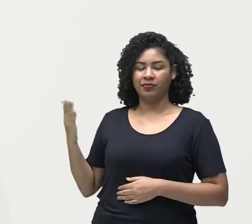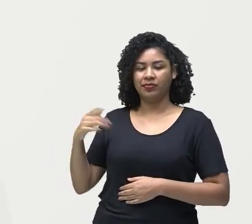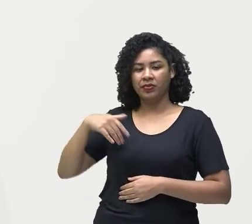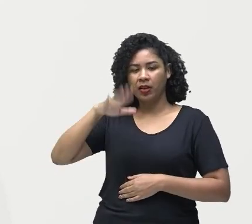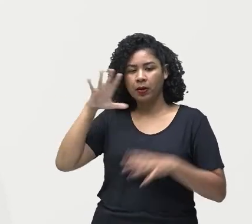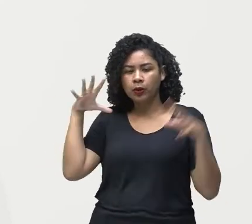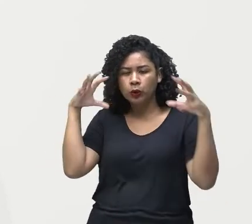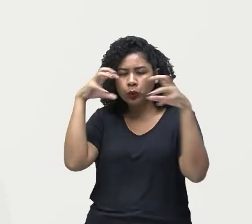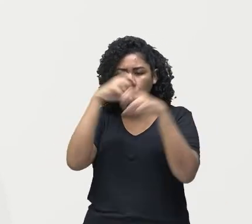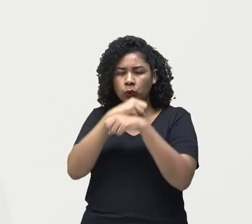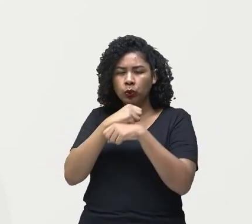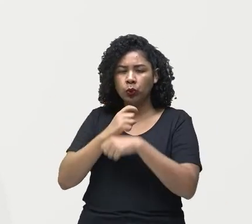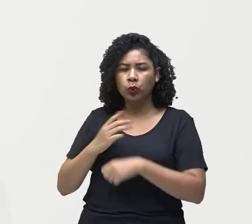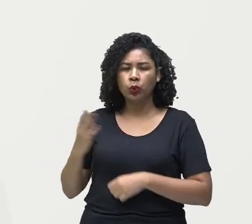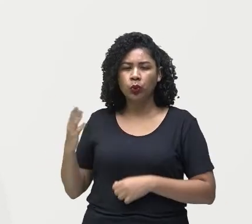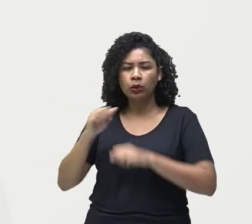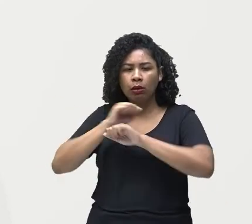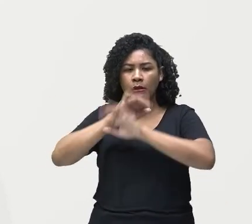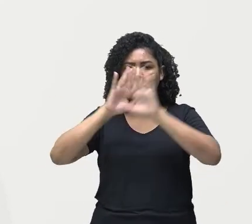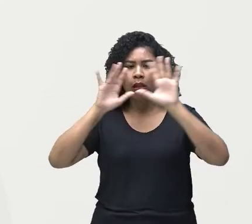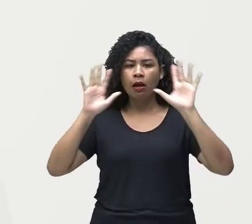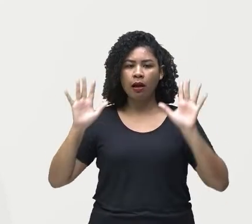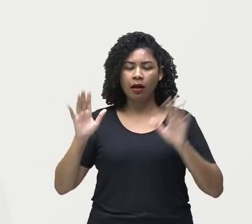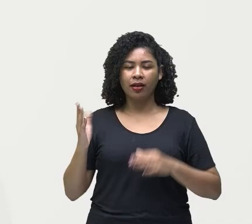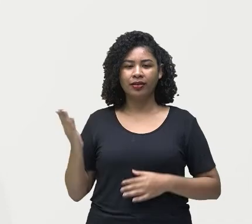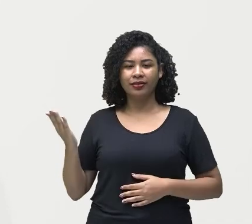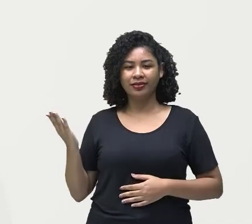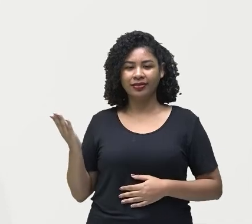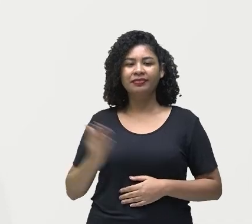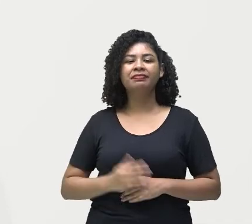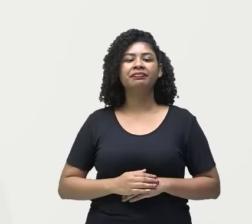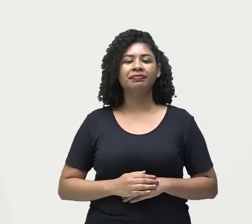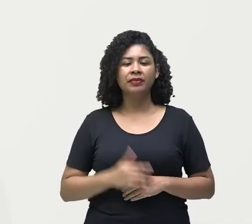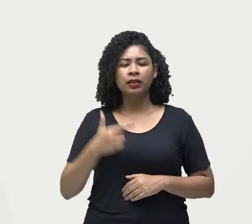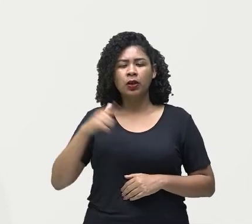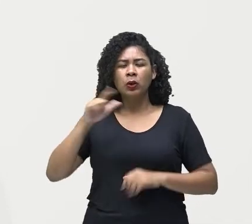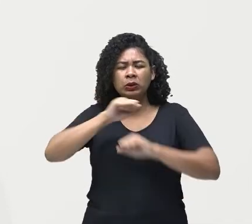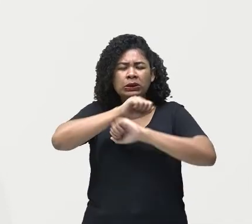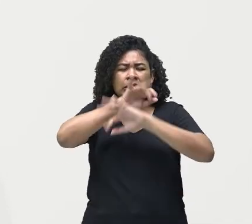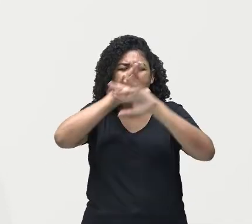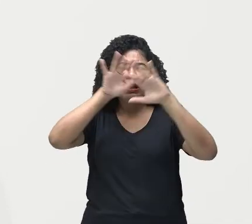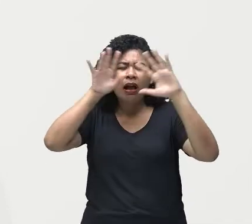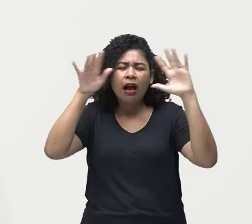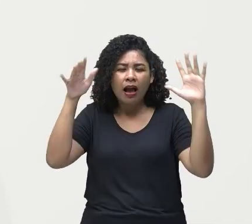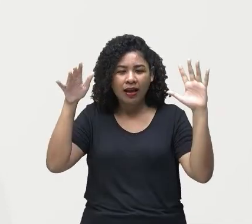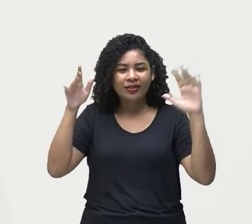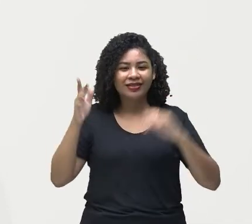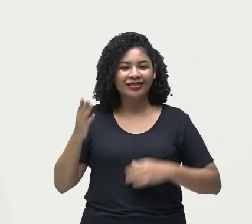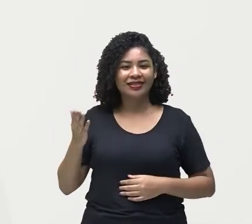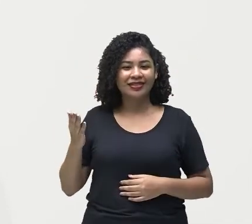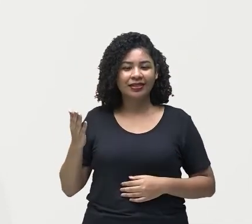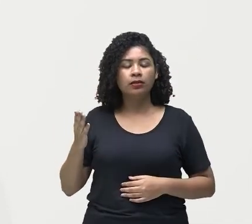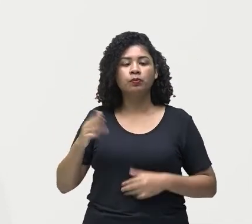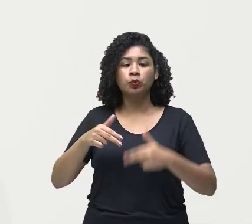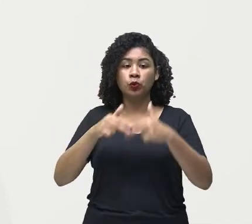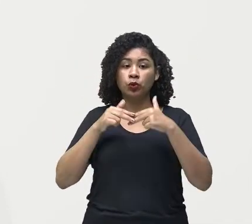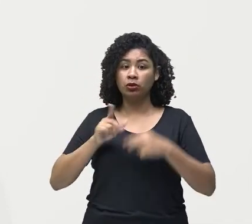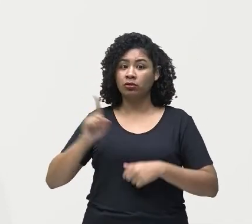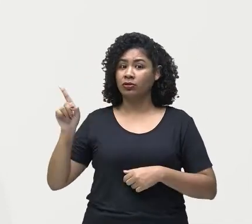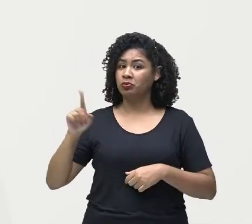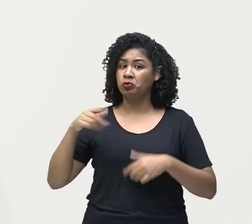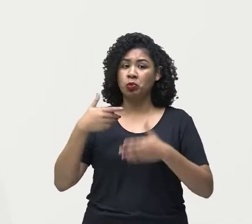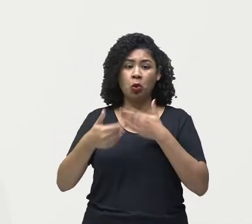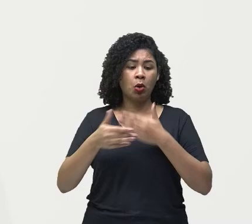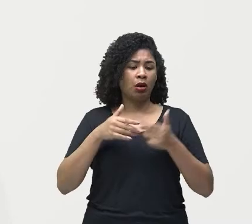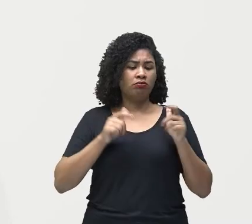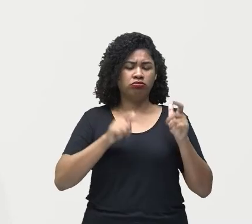escuro, você tem um azul mais claro, um outro bem mais clarinho. Então, tudo foi atingido